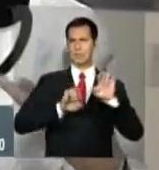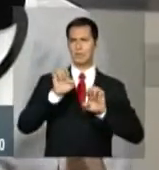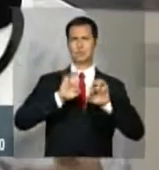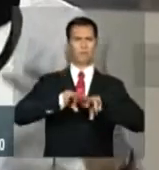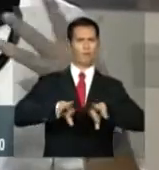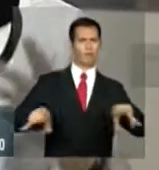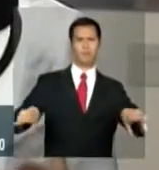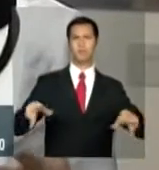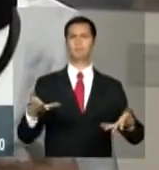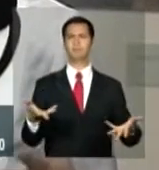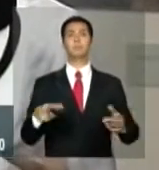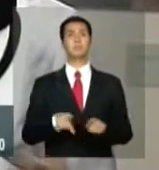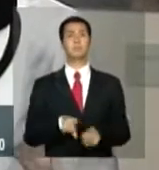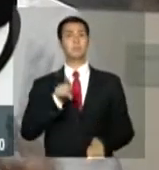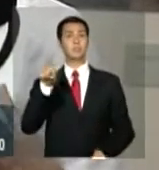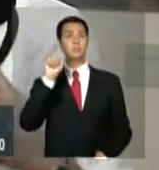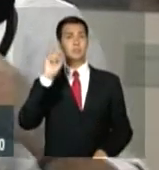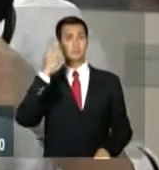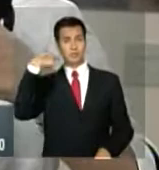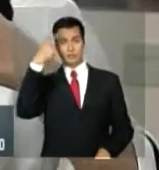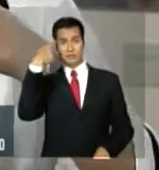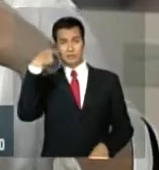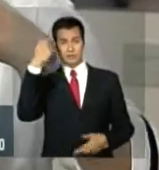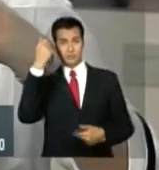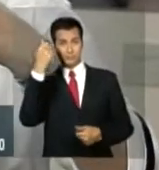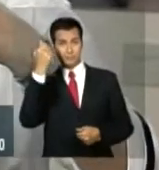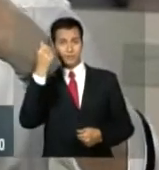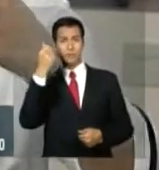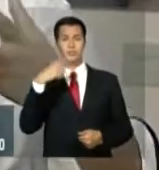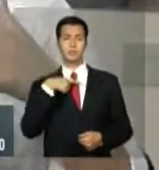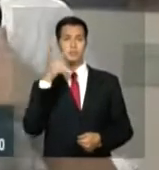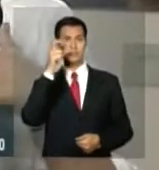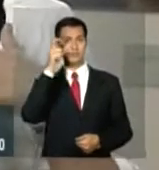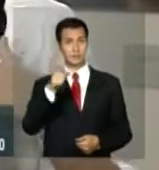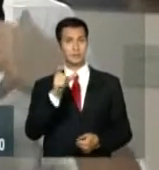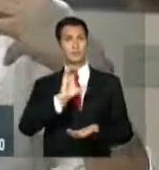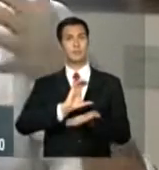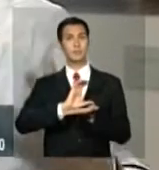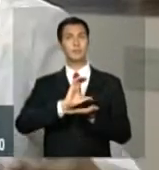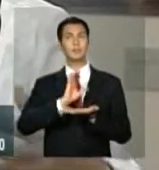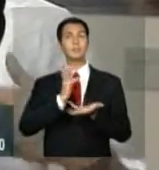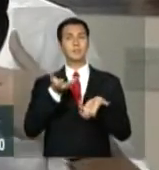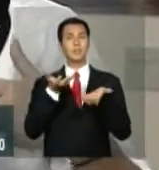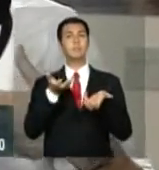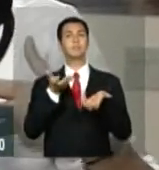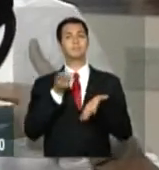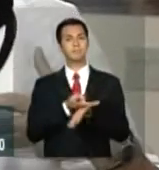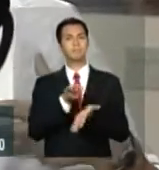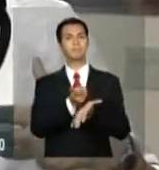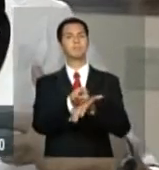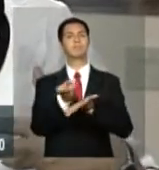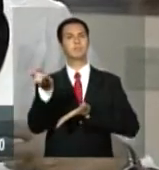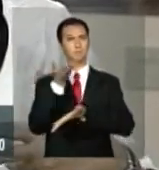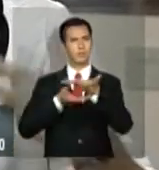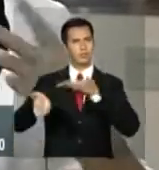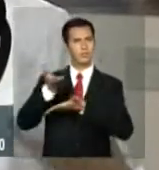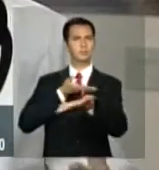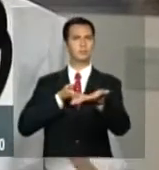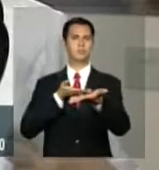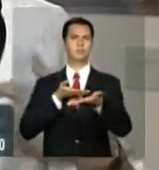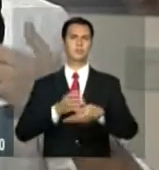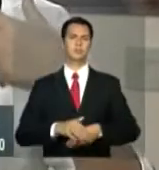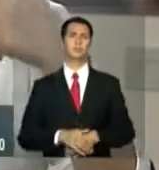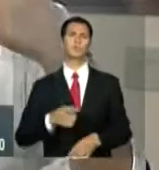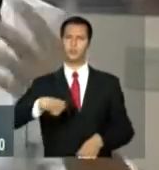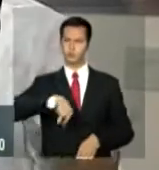um interesse imenso, né, que essas relações se mantenham. Nós temos clareza